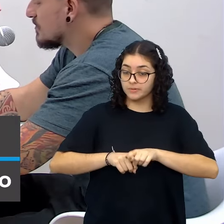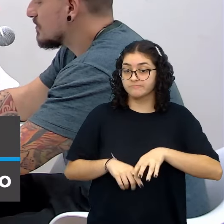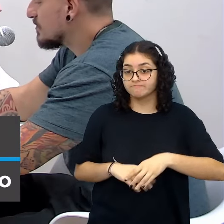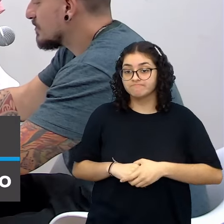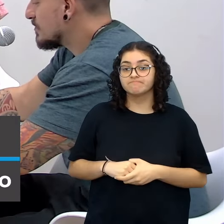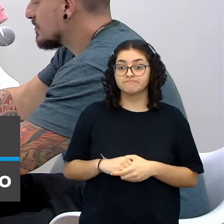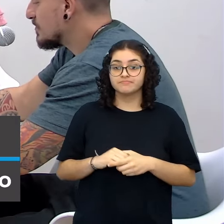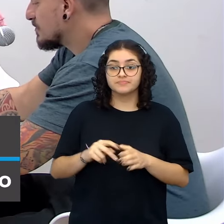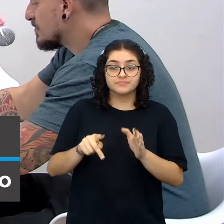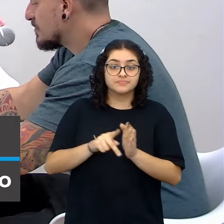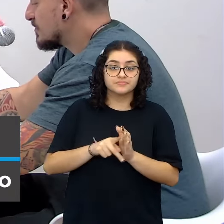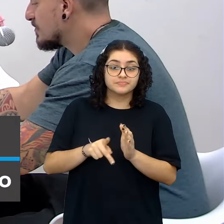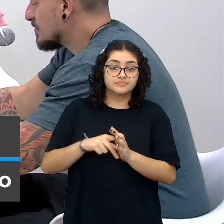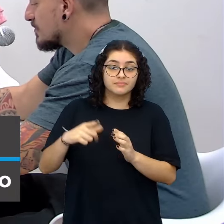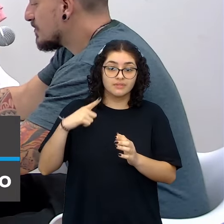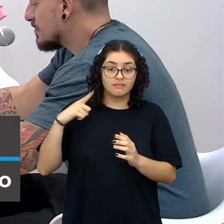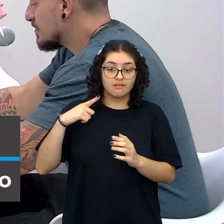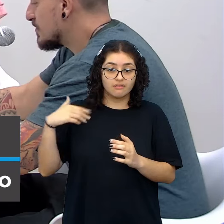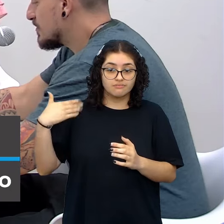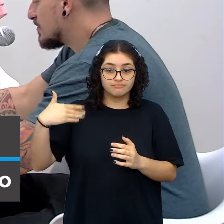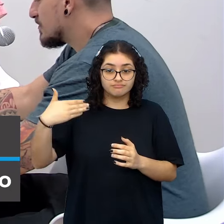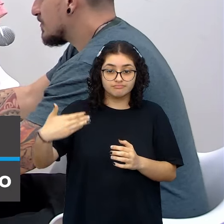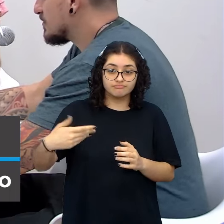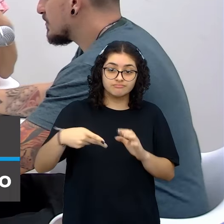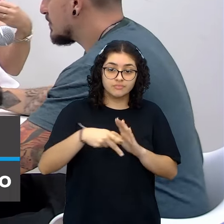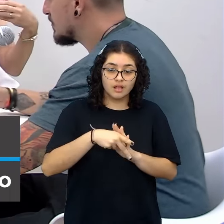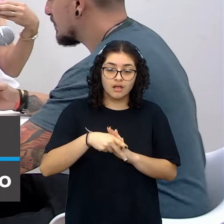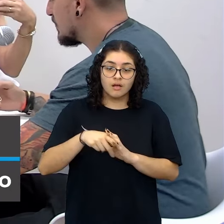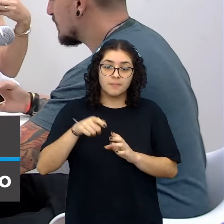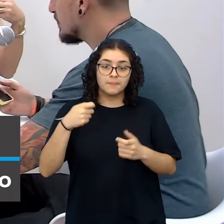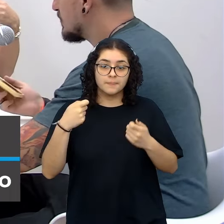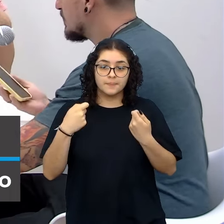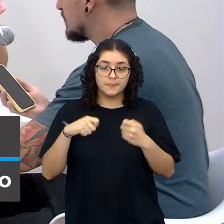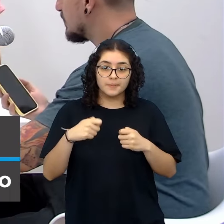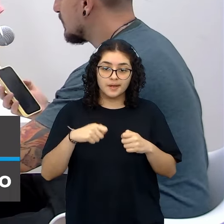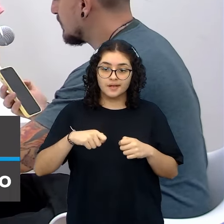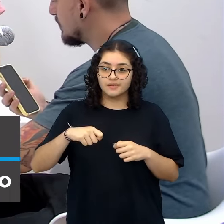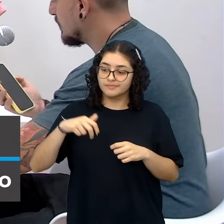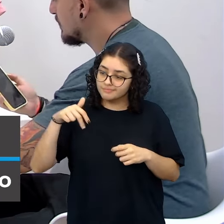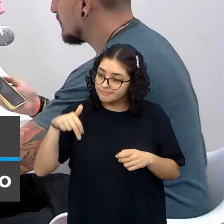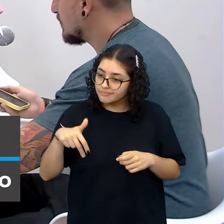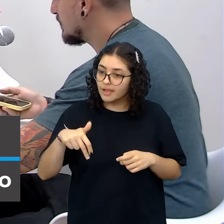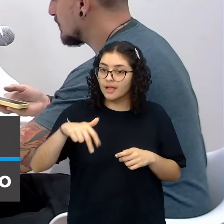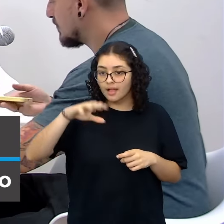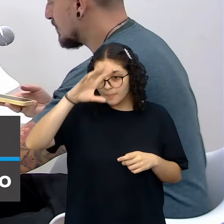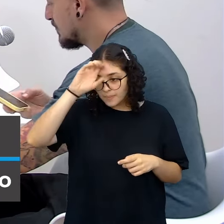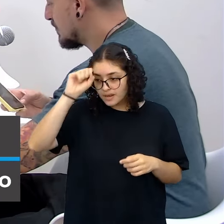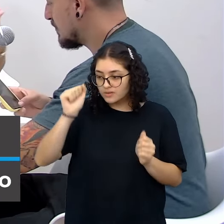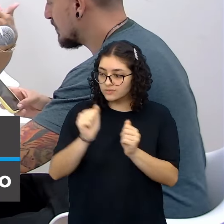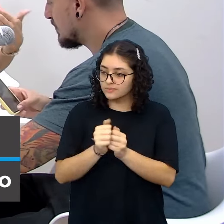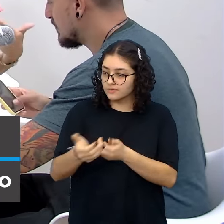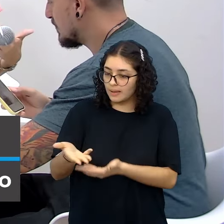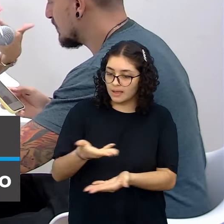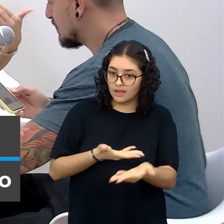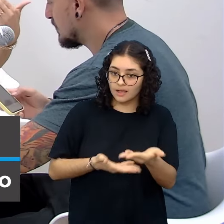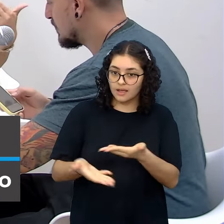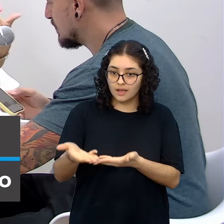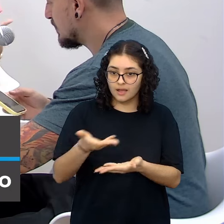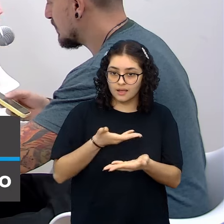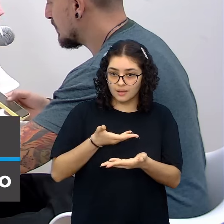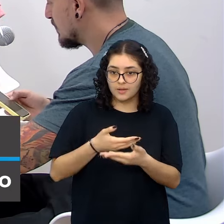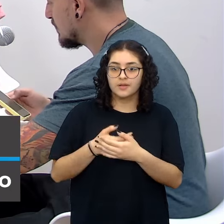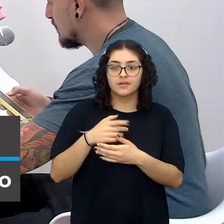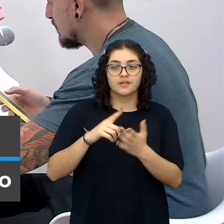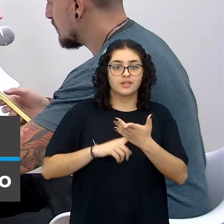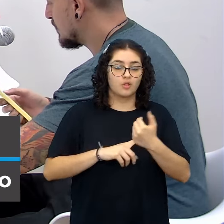repertório que, para chegar até aqui, né? Esse repertório foi preciso de uma caminhada e aprender com o outro. Então, quando eu falo